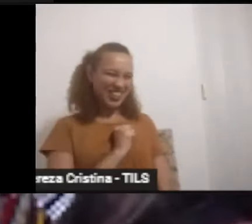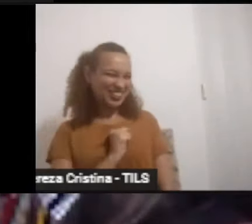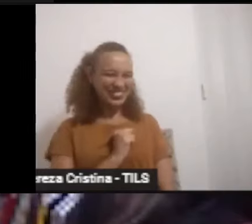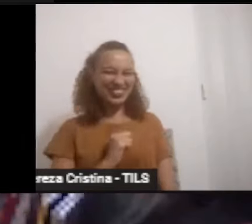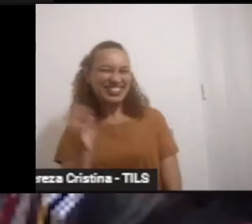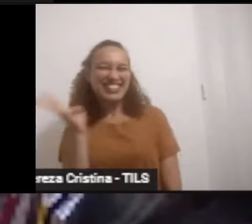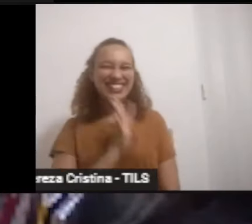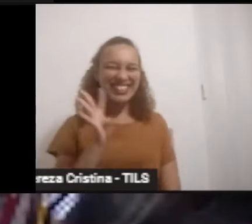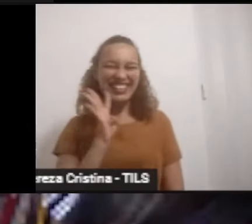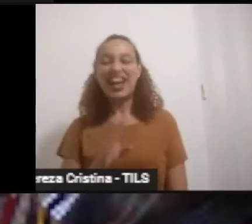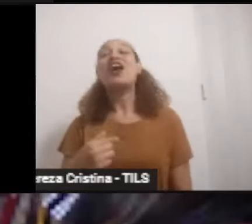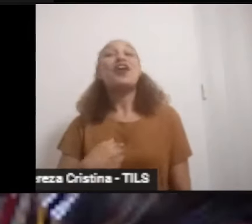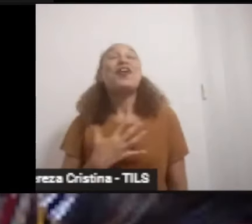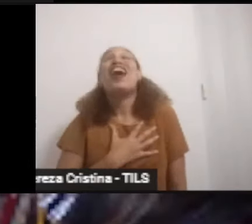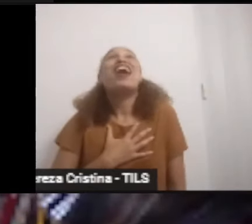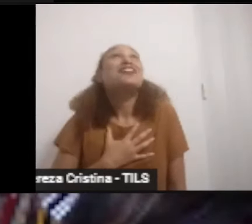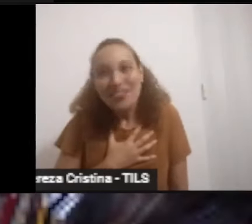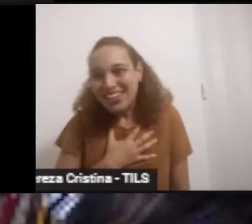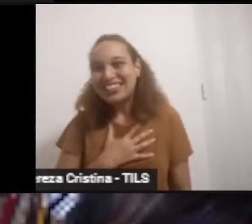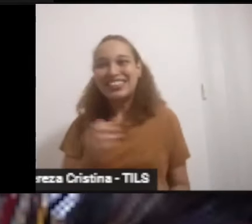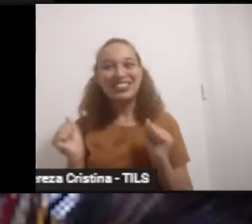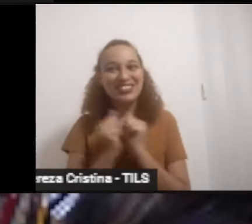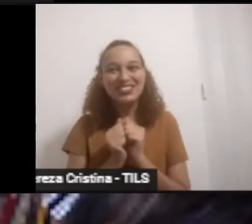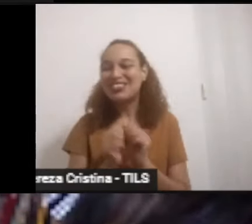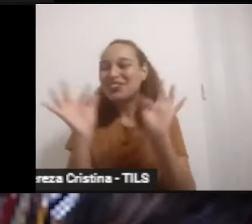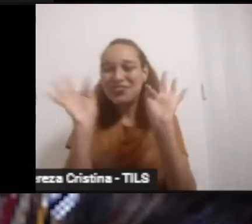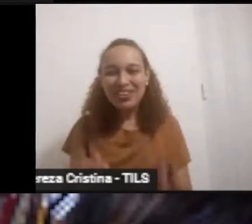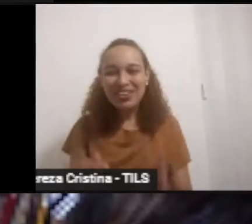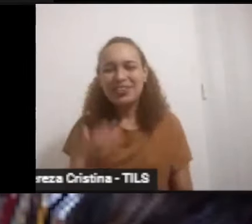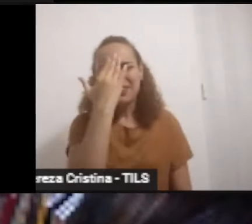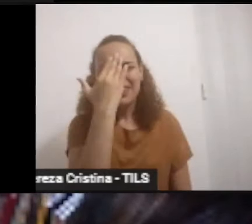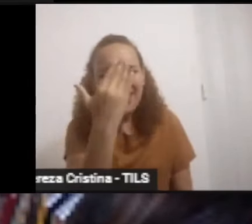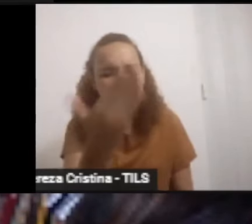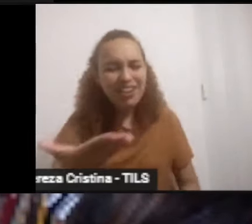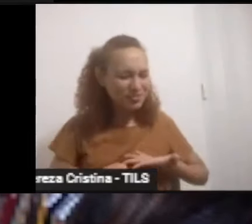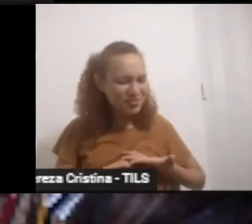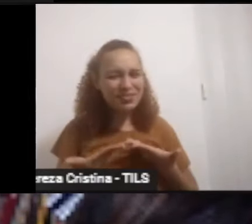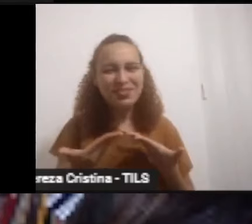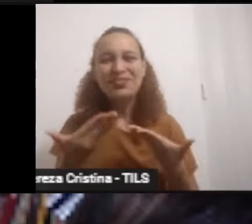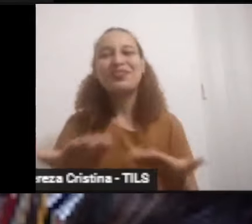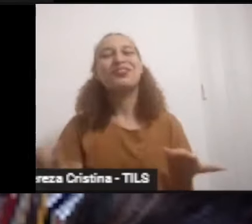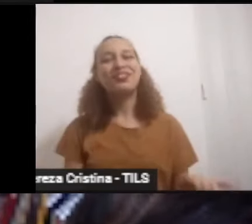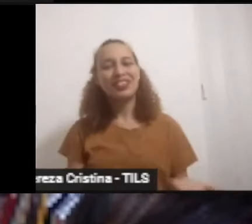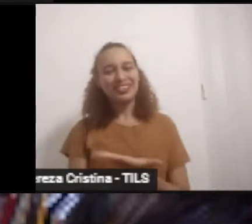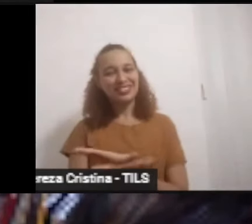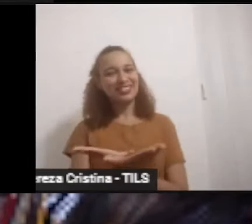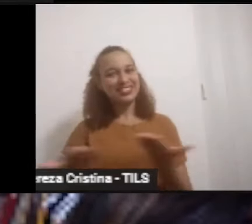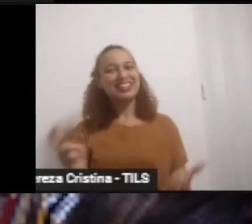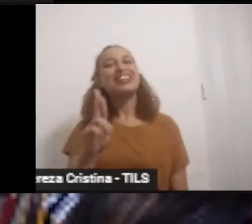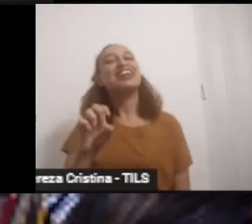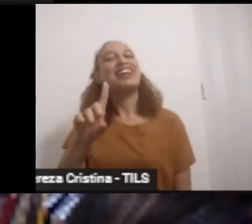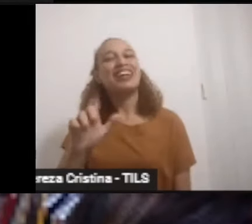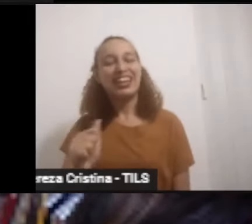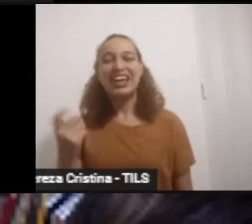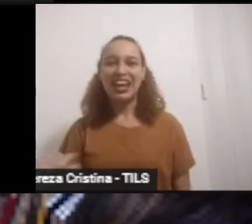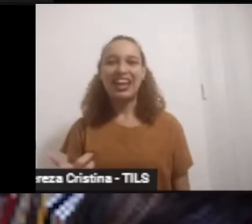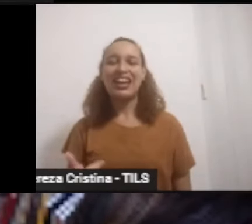muito feliz. Obrigada pelo convite, Carol, pessoal da rede, Não Bate Eduque.